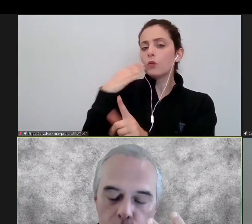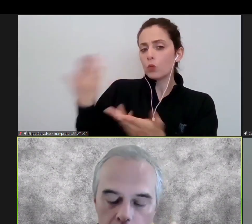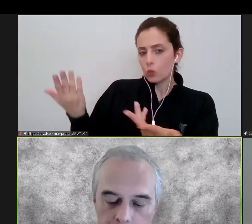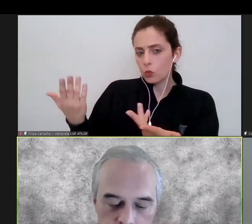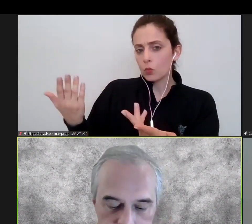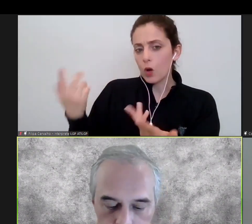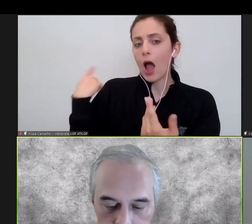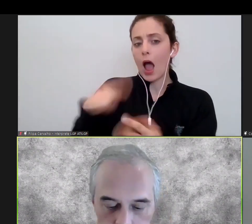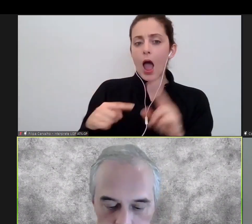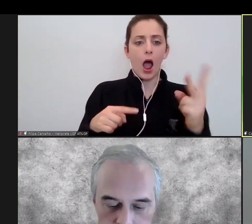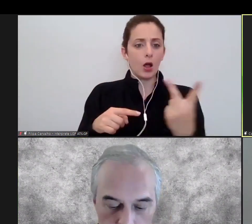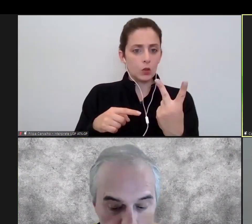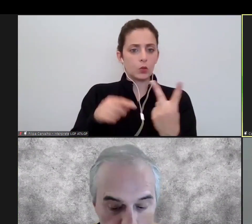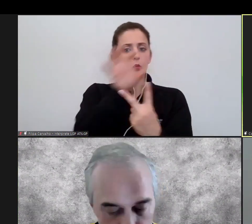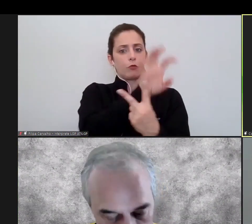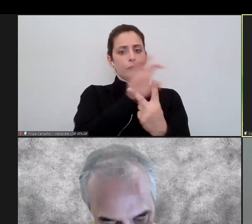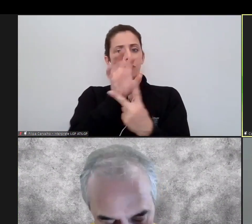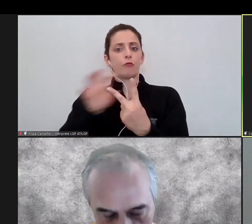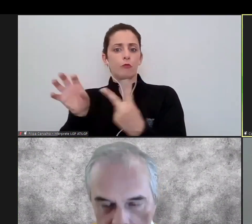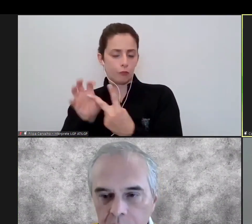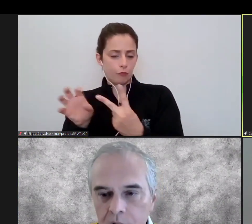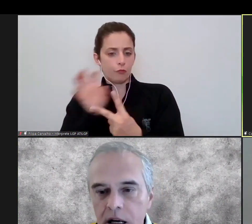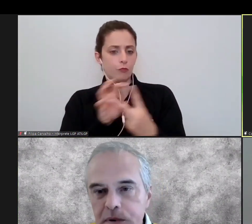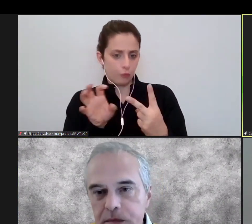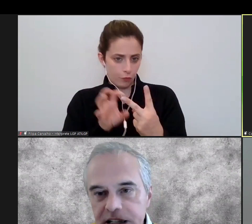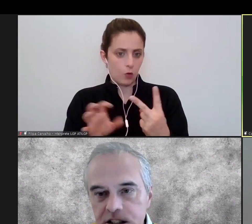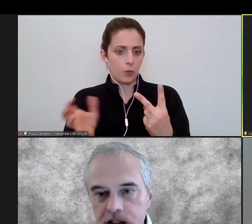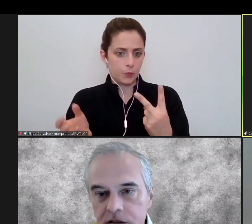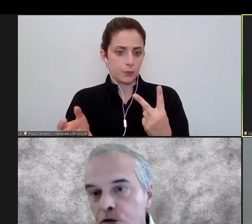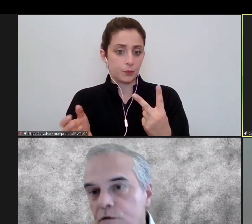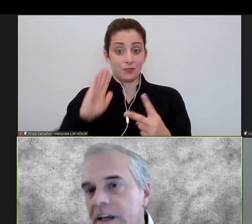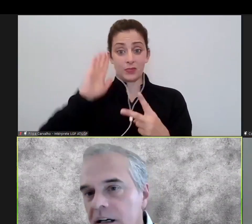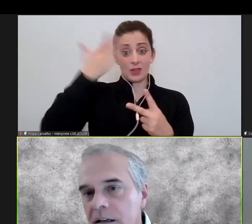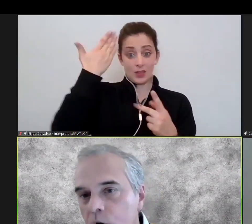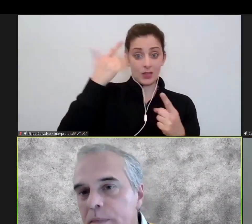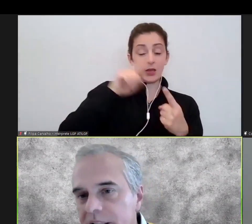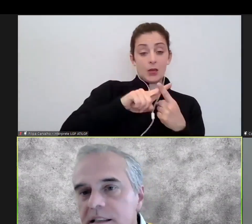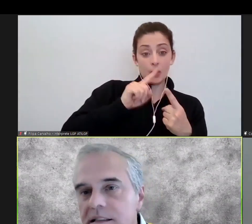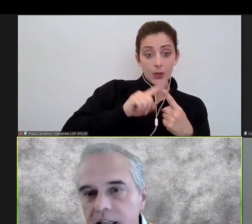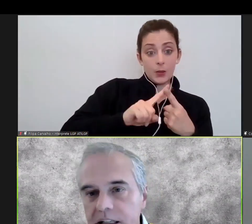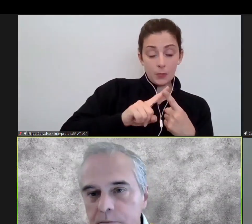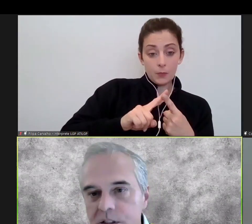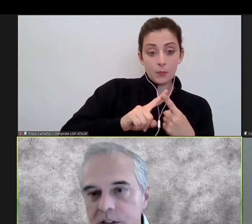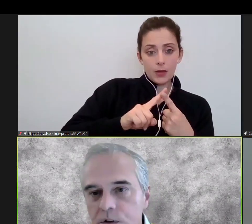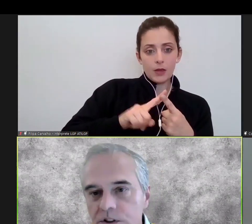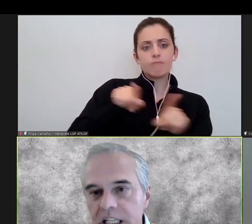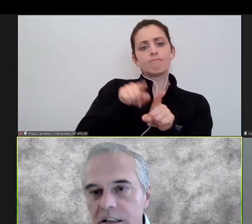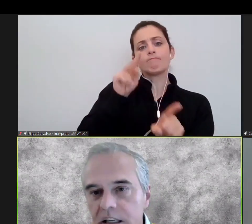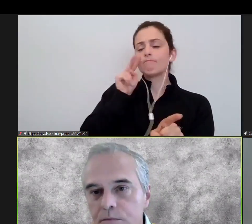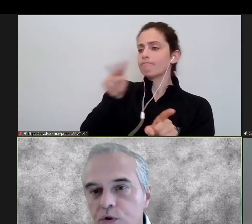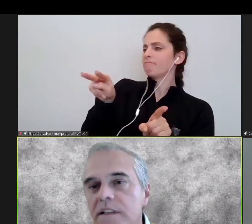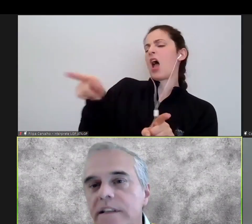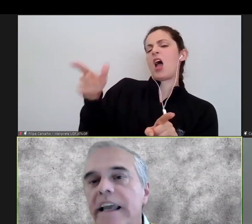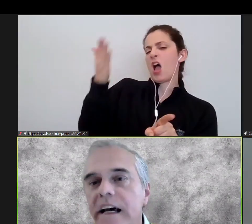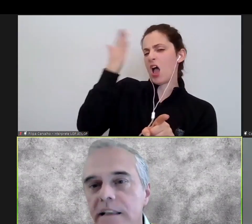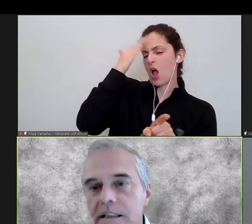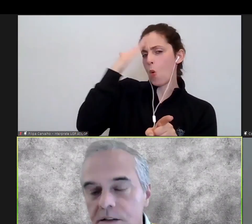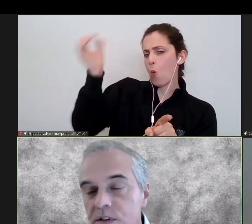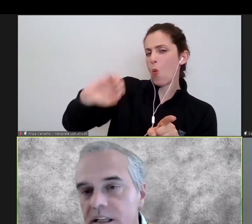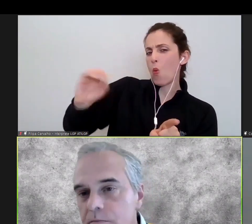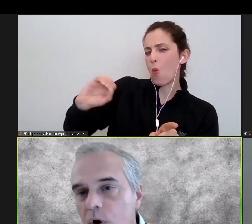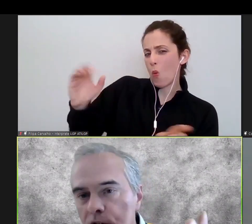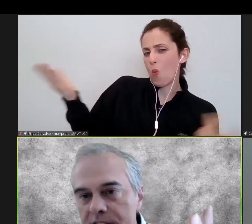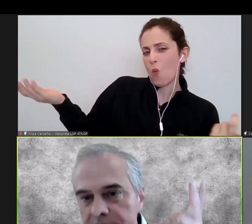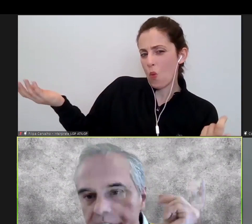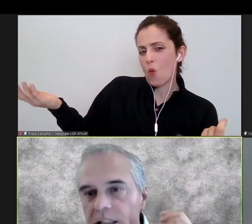duas formas que são muito curiosas. A primeira é de não ver competência naquela pessoa, já que ela está em busca daquela. Se